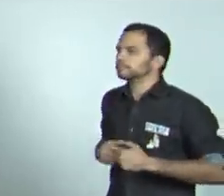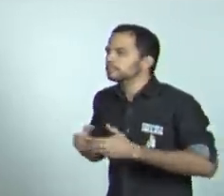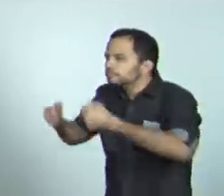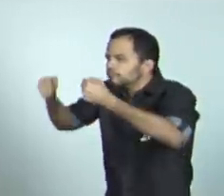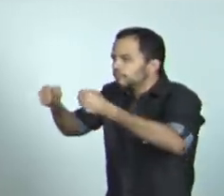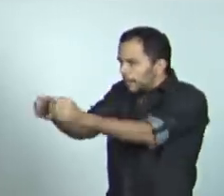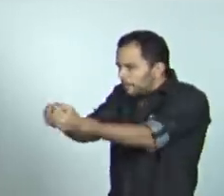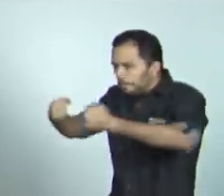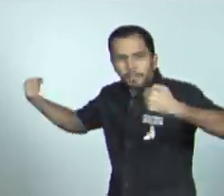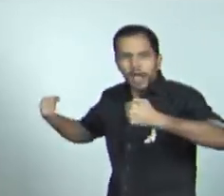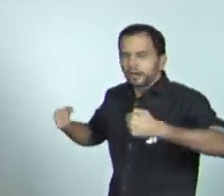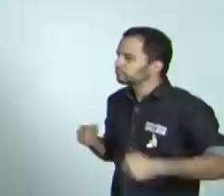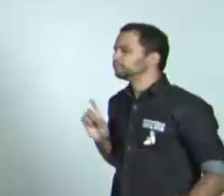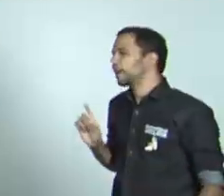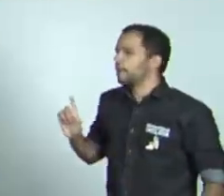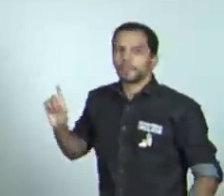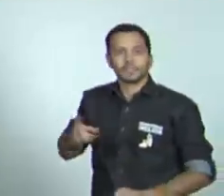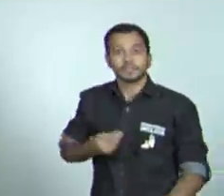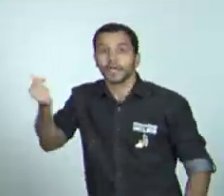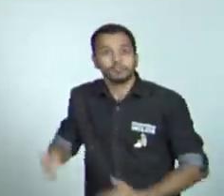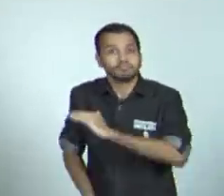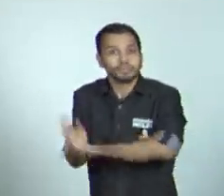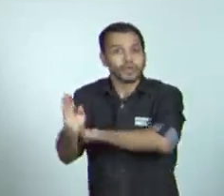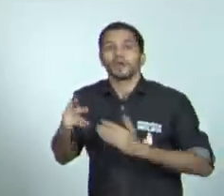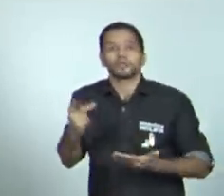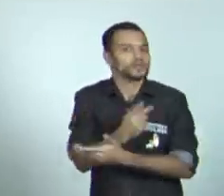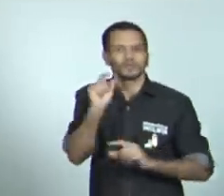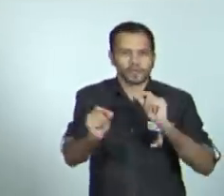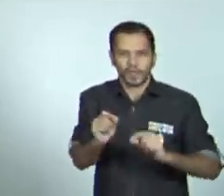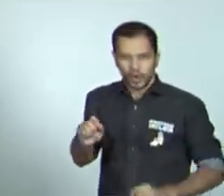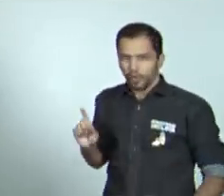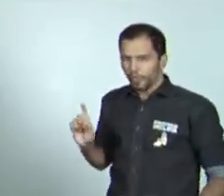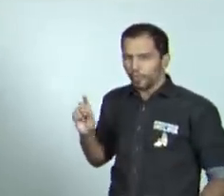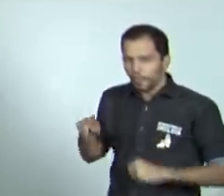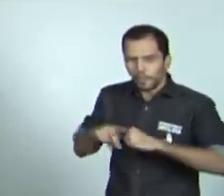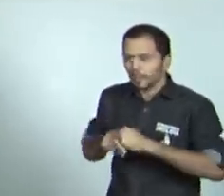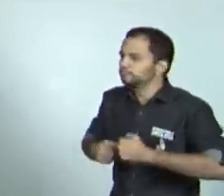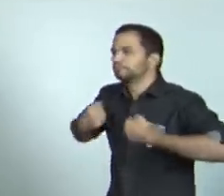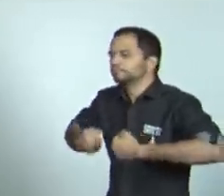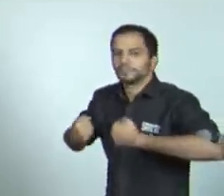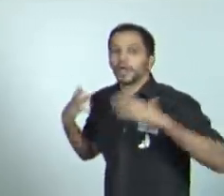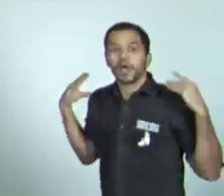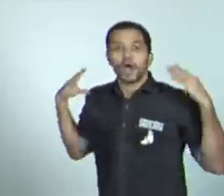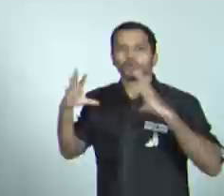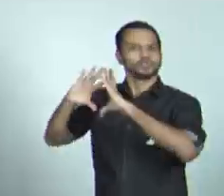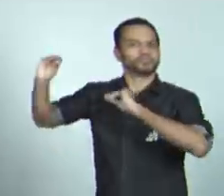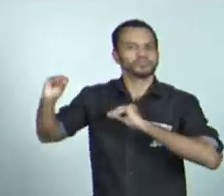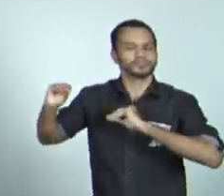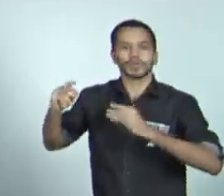para eles e passaram-se e do caminharam ao longo de uma rua e de repente o anjo deixou